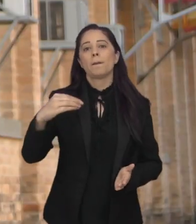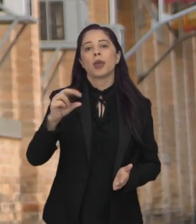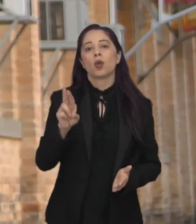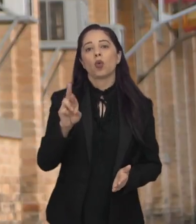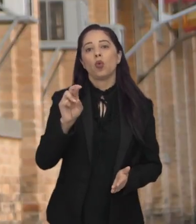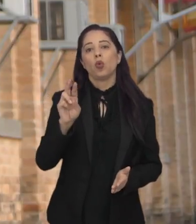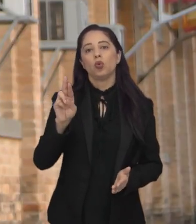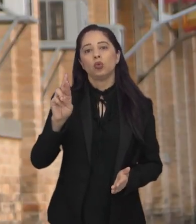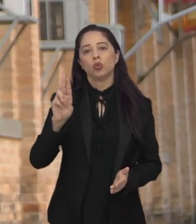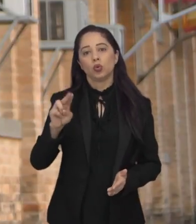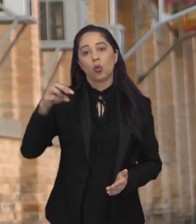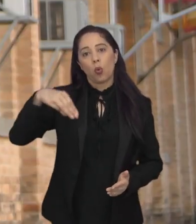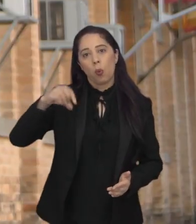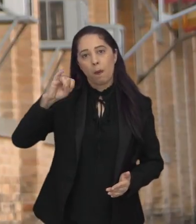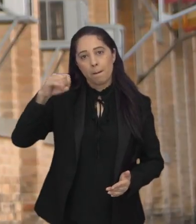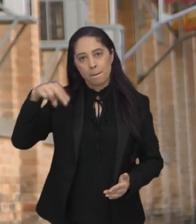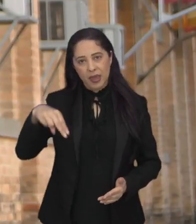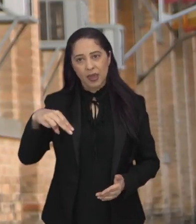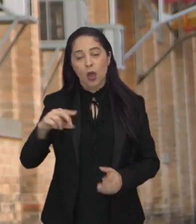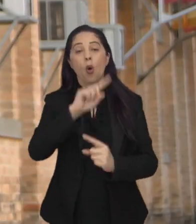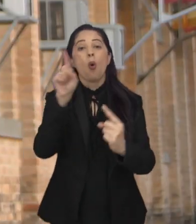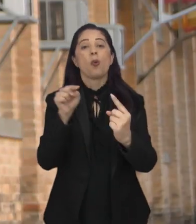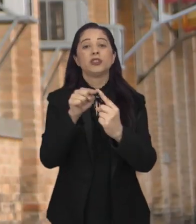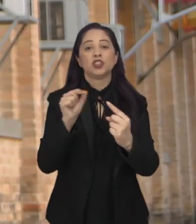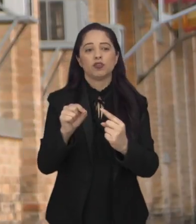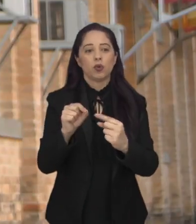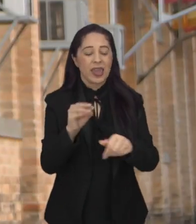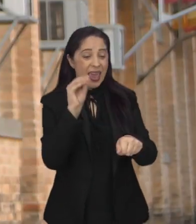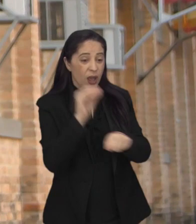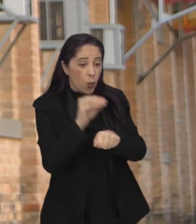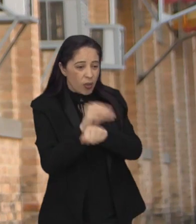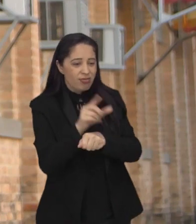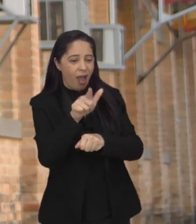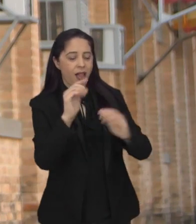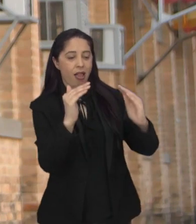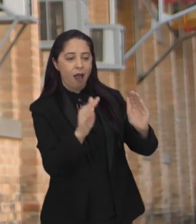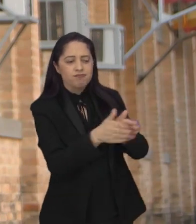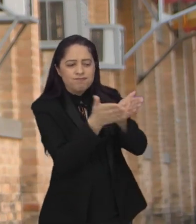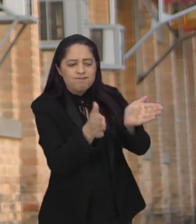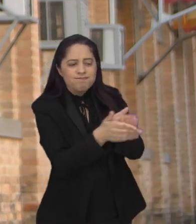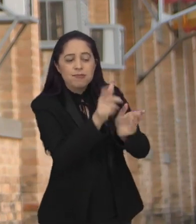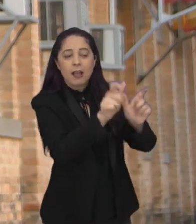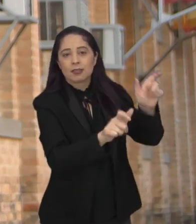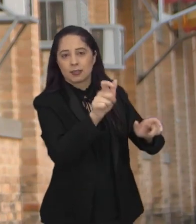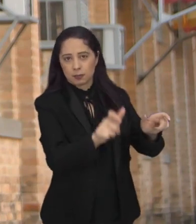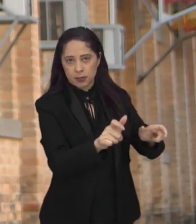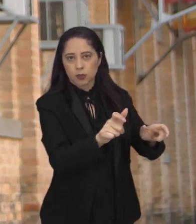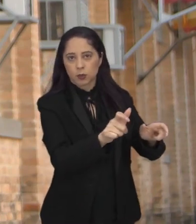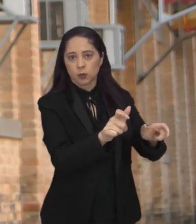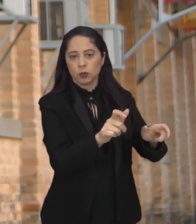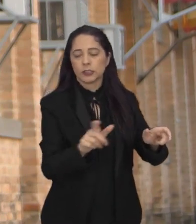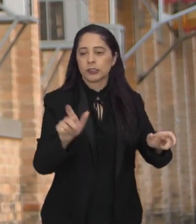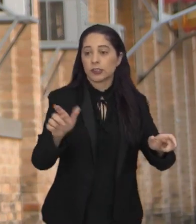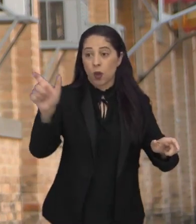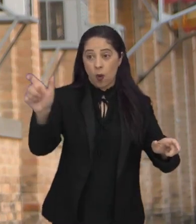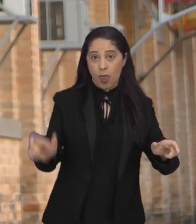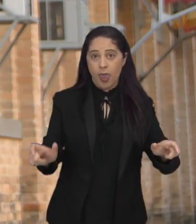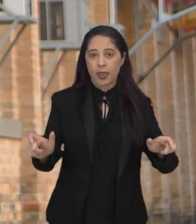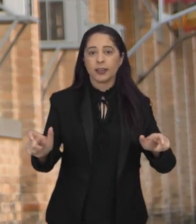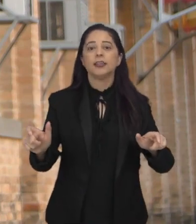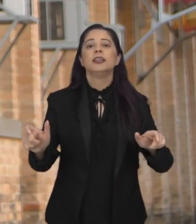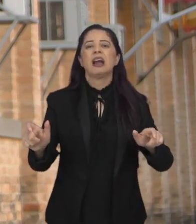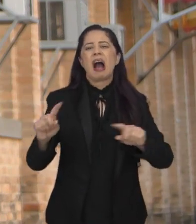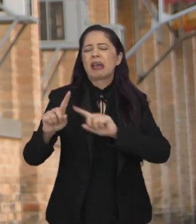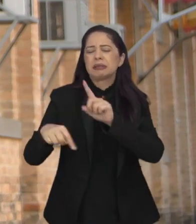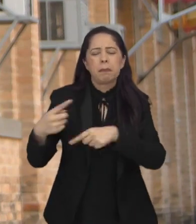O Curumim, para ter recursos para bancar, porque não era simples e fácil bancar essa casa. Então ele já de